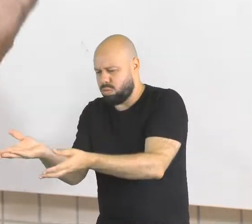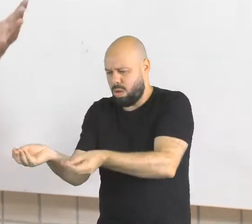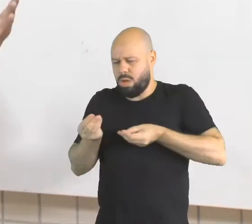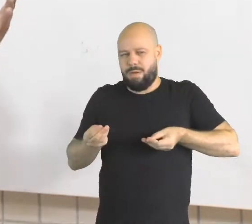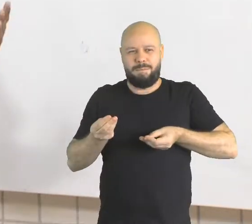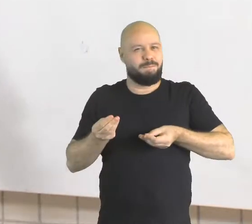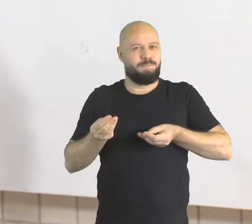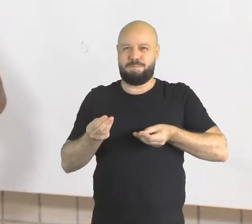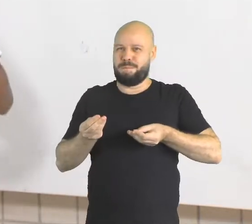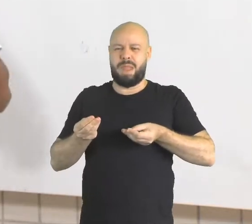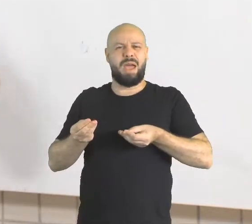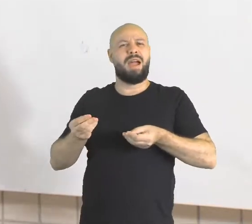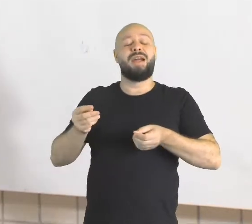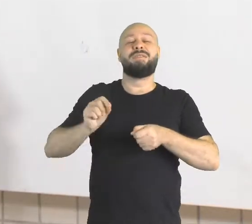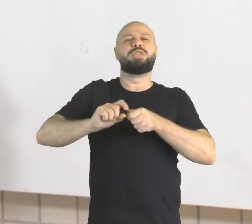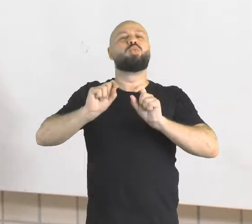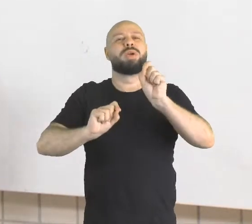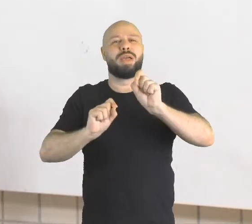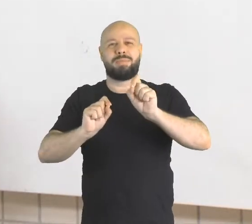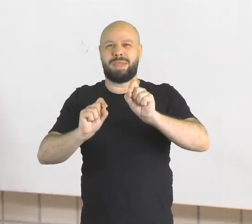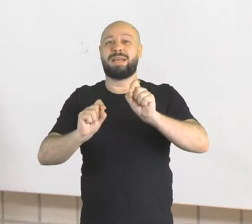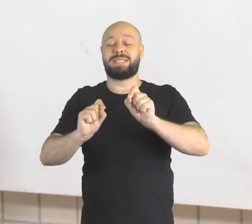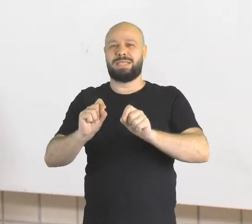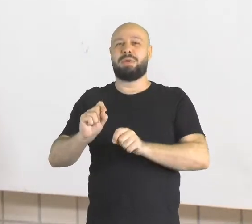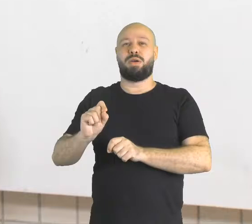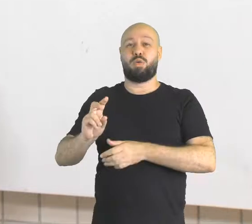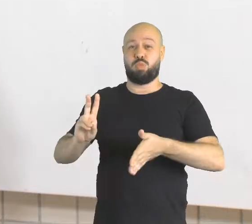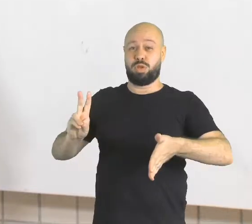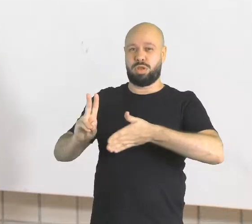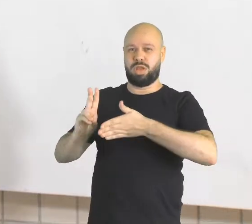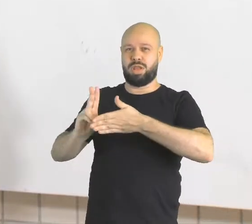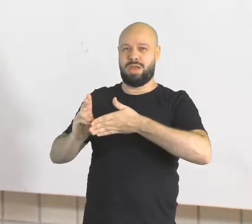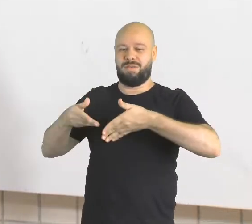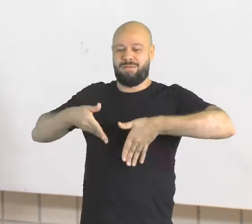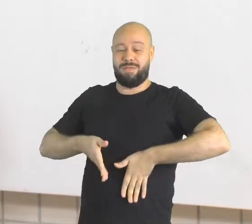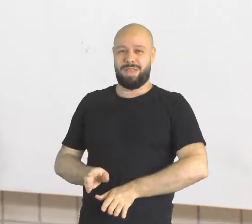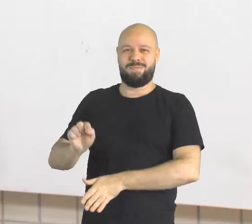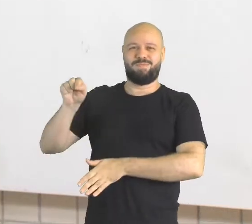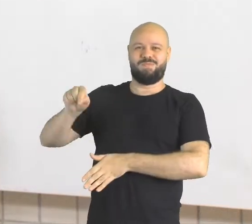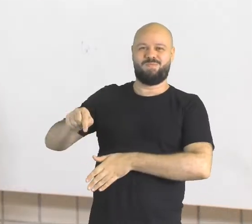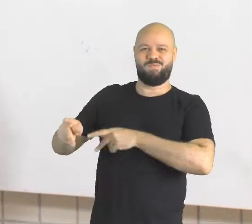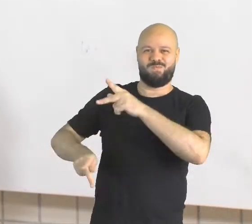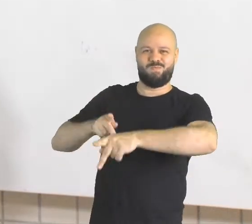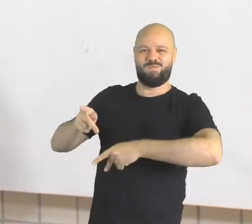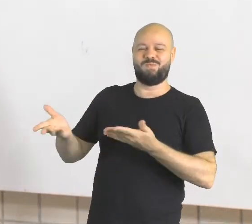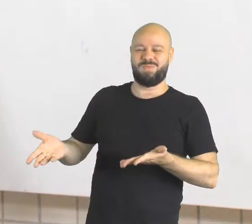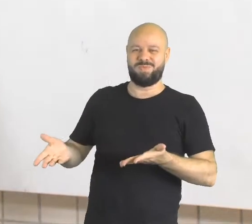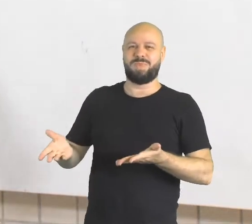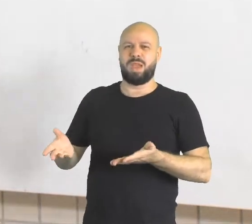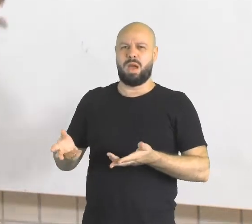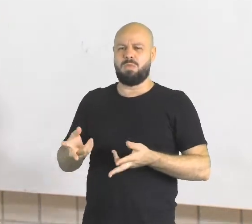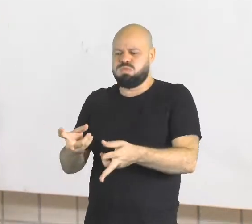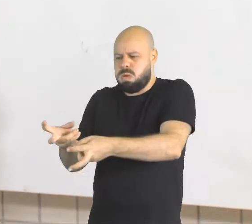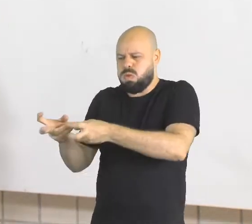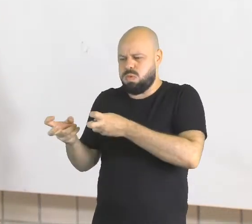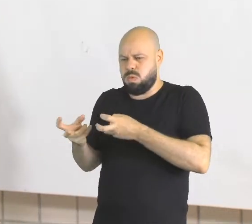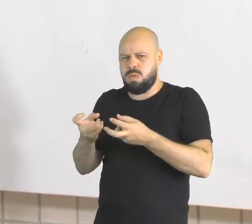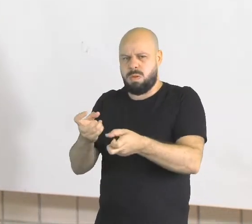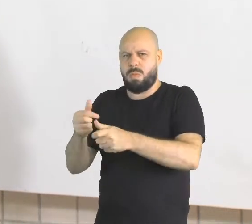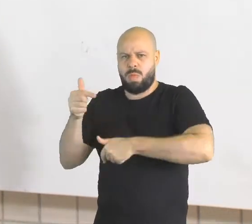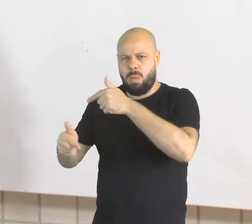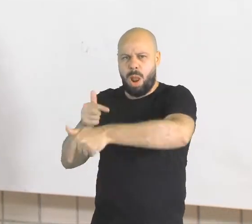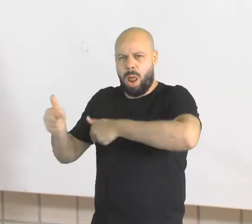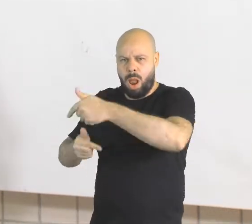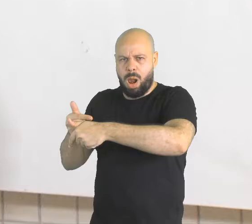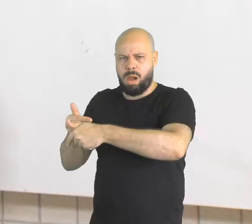eles fizeram, professor? Eles utilizaram a mão de obra do nativo, utilizaram a mão de obra do índio que estava lá,